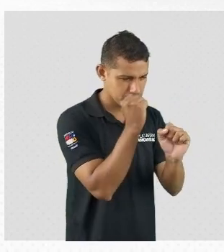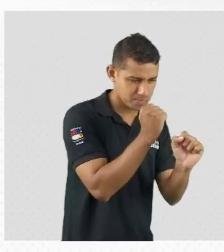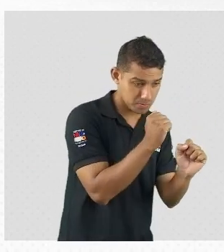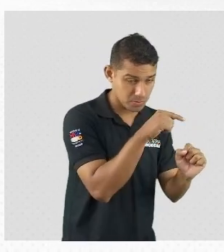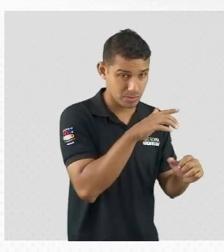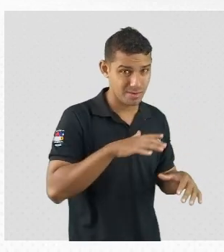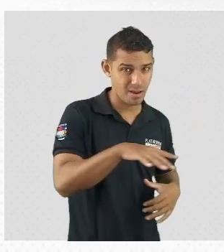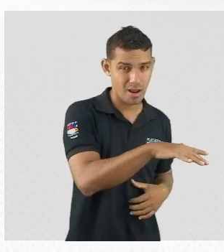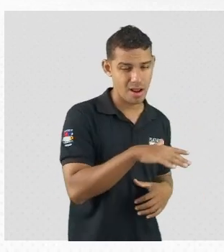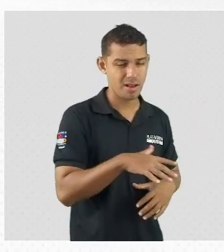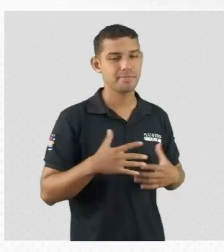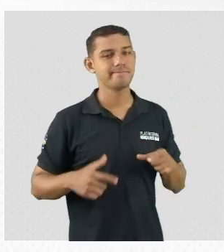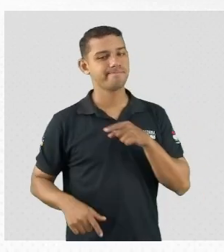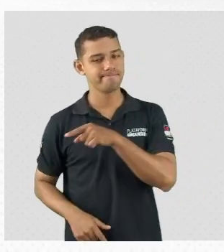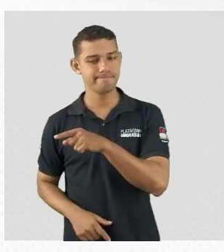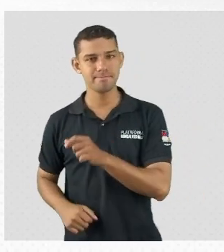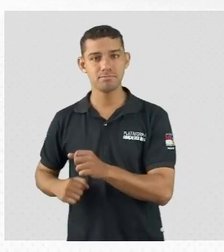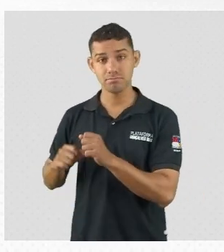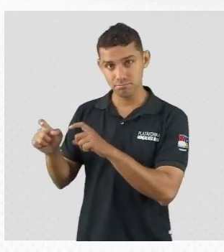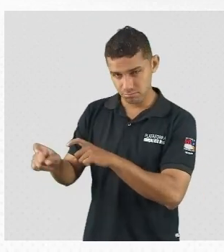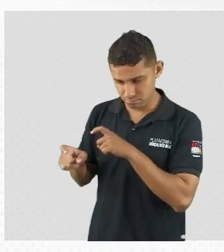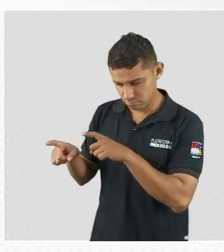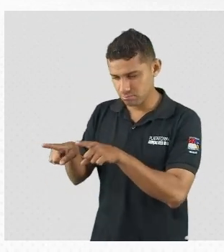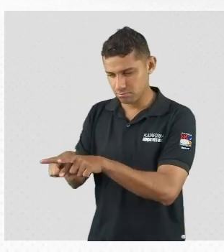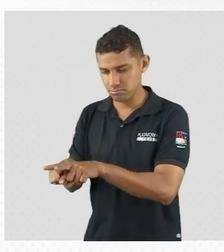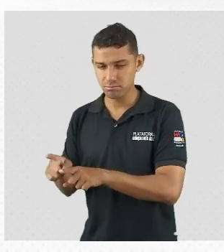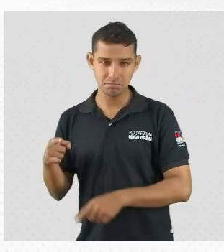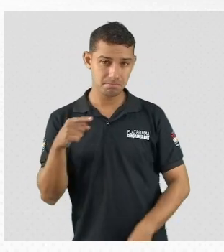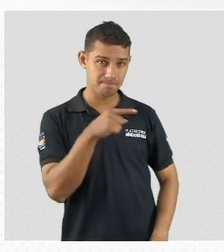dessa revolução agrícola ainda continuavam também